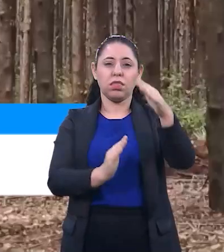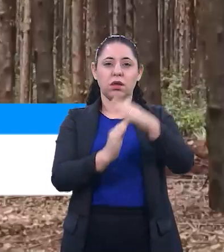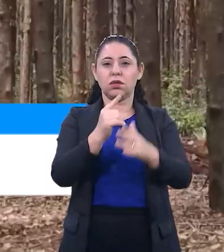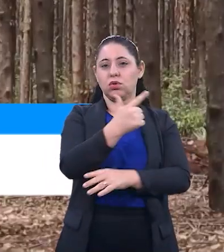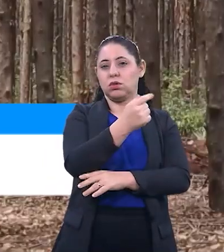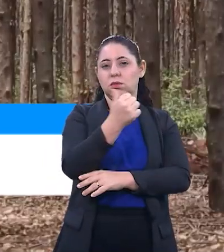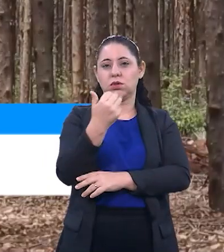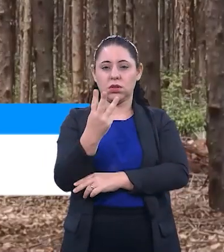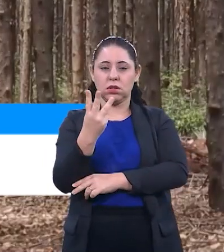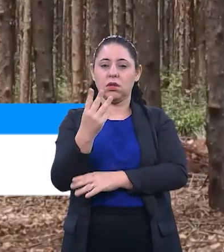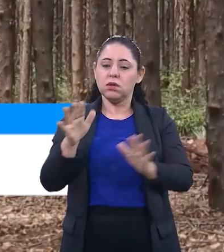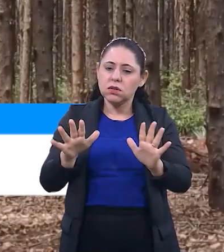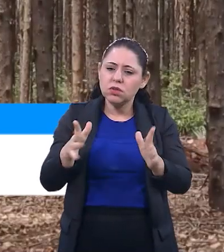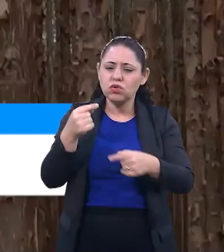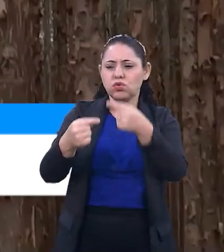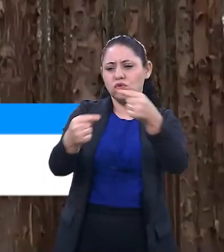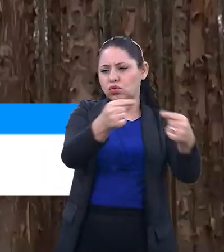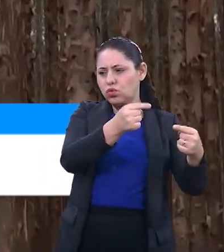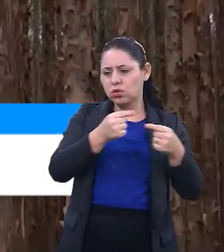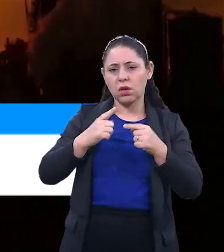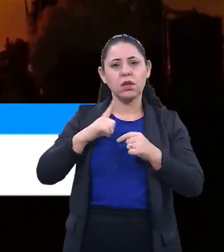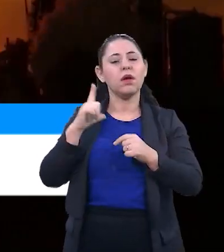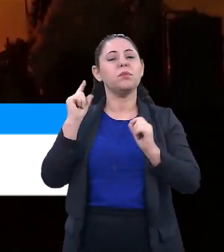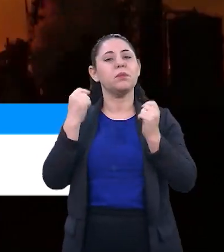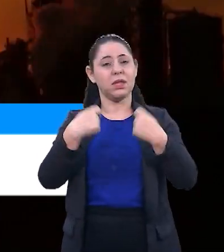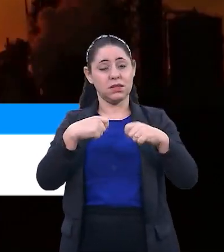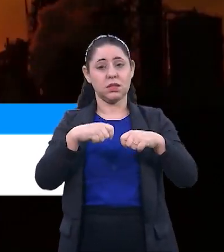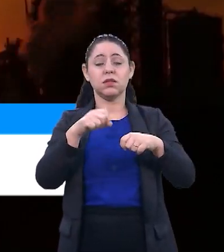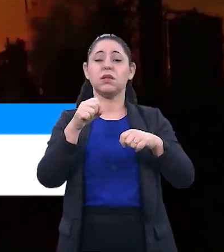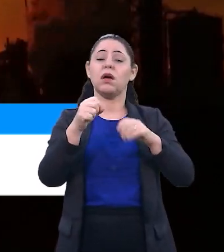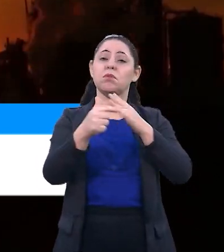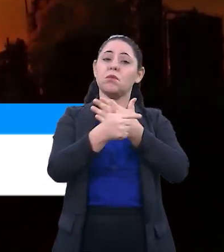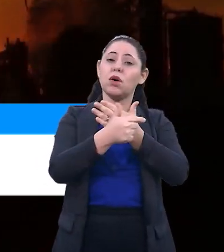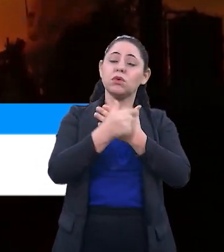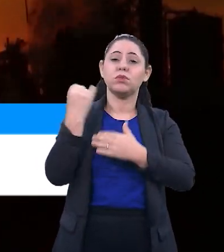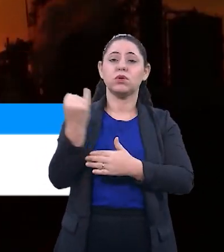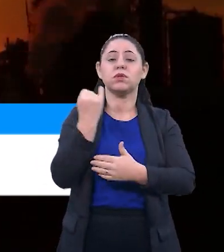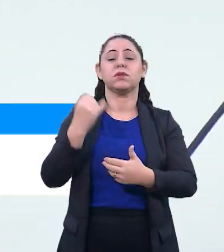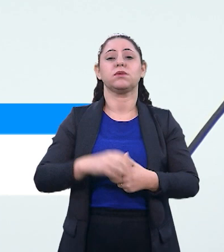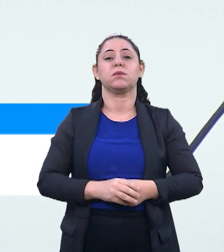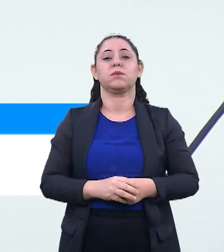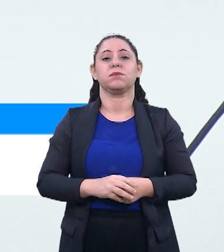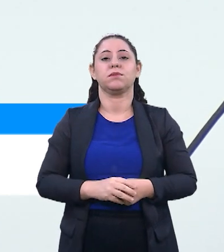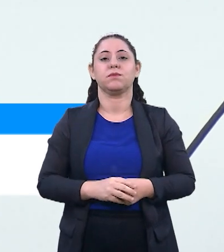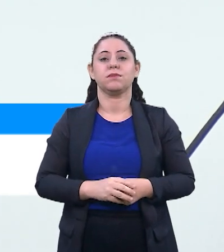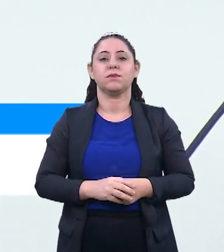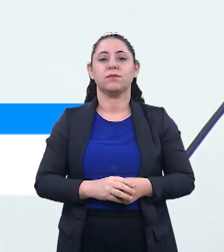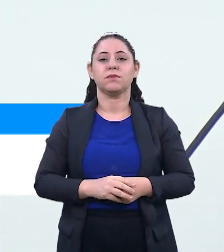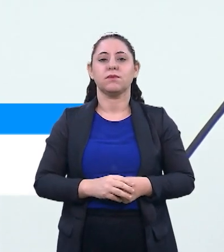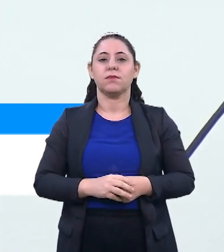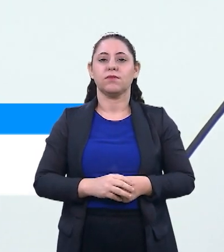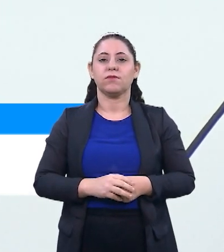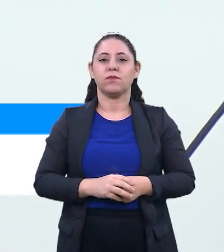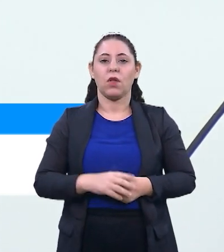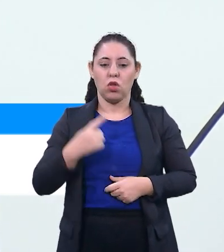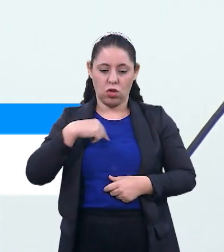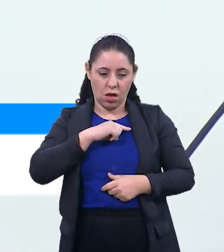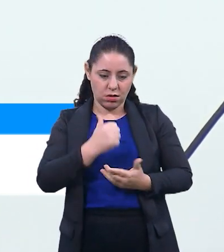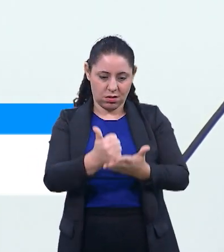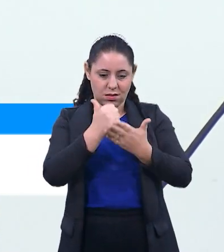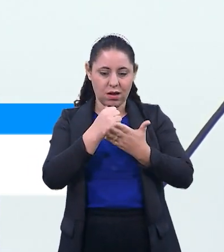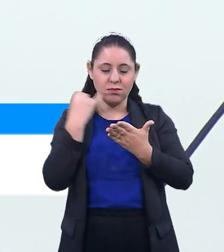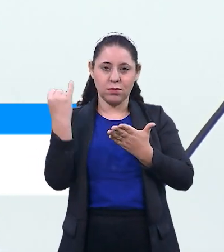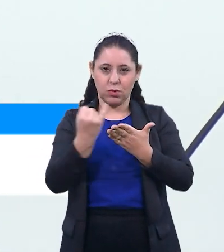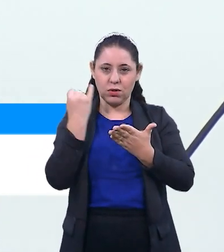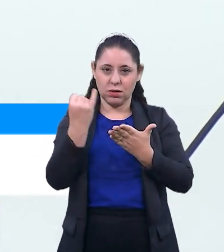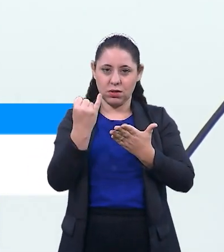2030 e incentivar as discussões de pautas que garantam a sustentabilidade. É importante que a gente traga